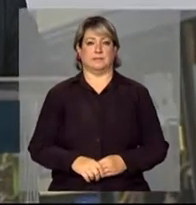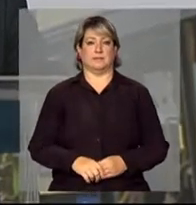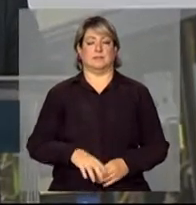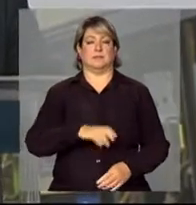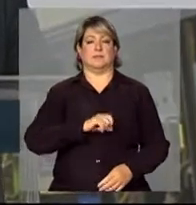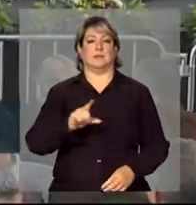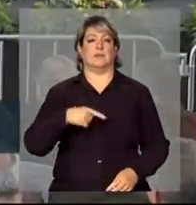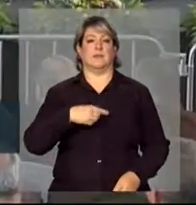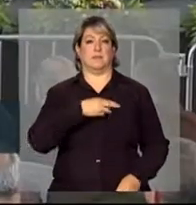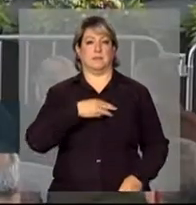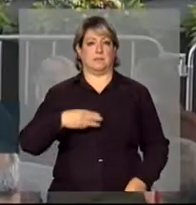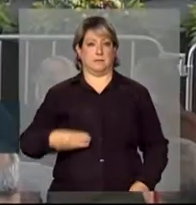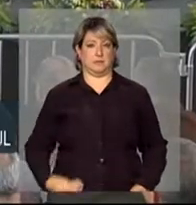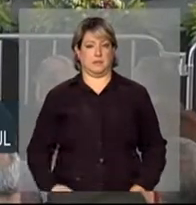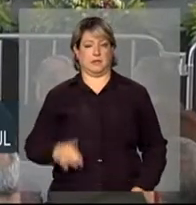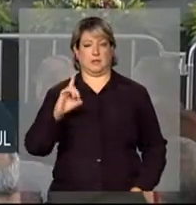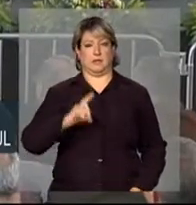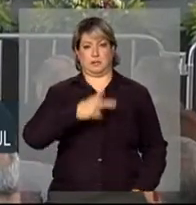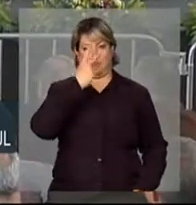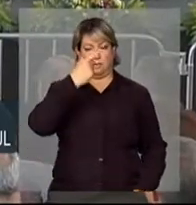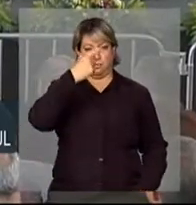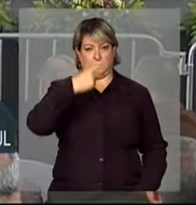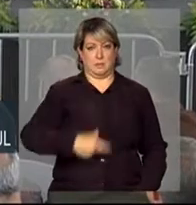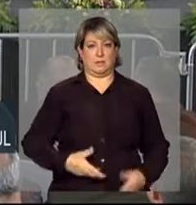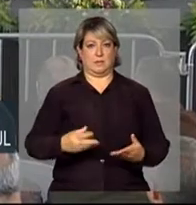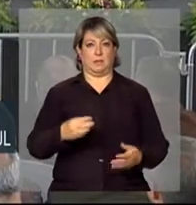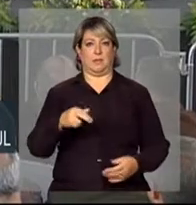querida companheira Maria do Rosário,